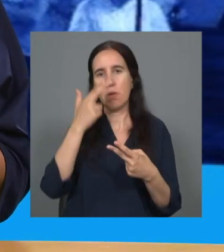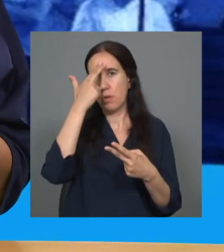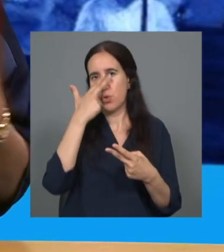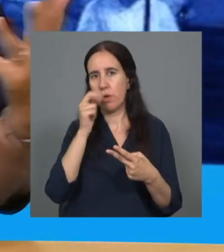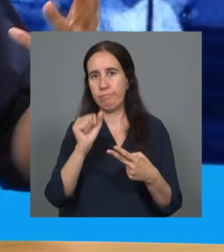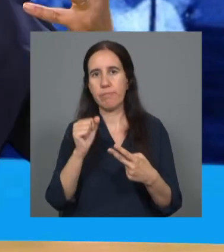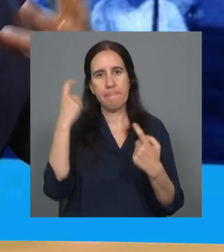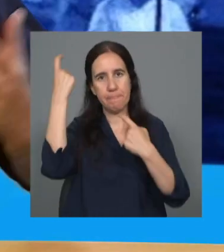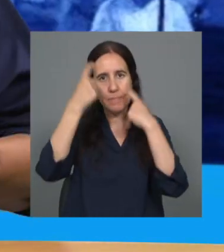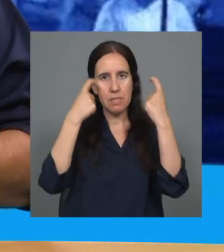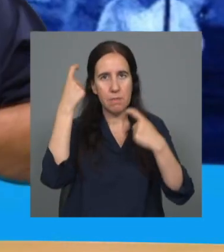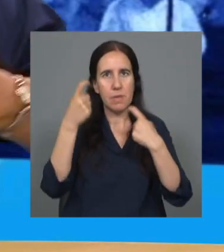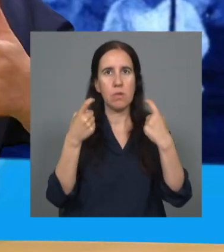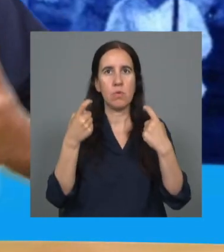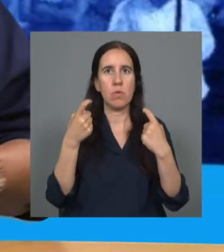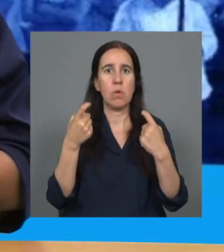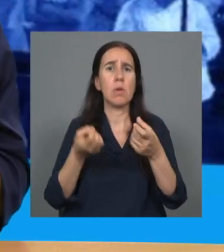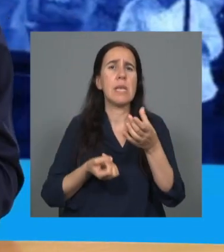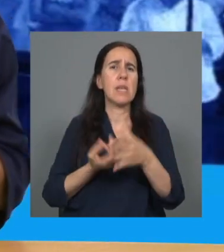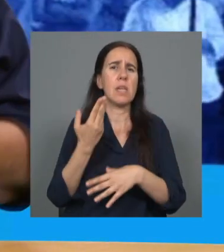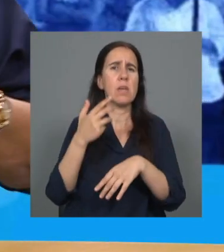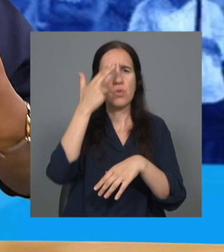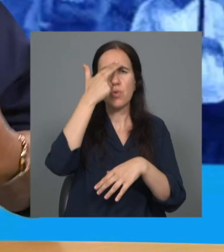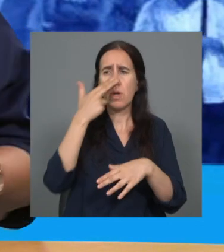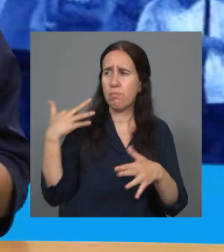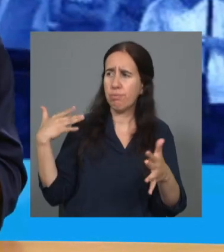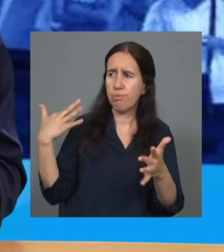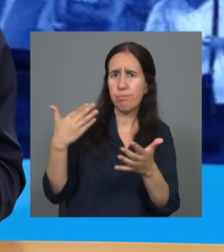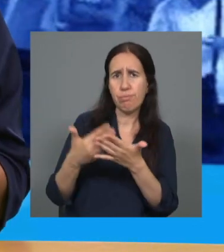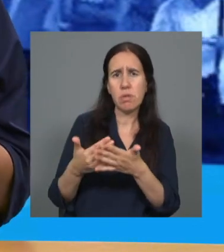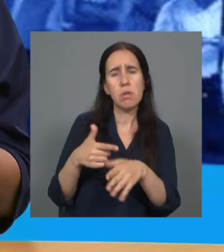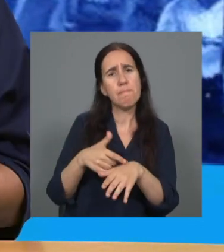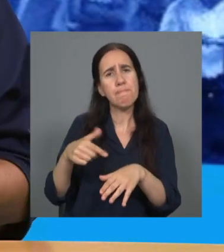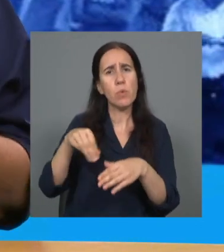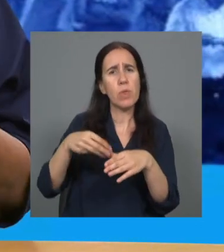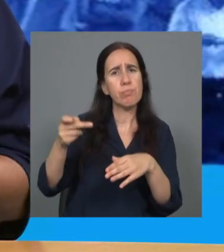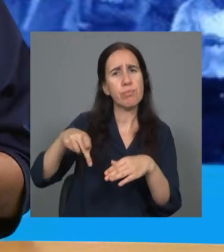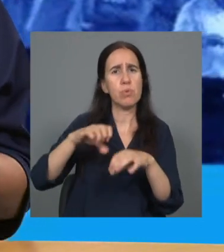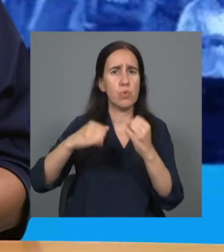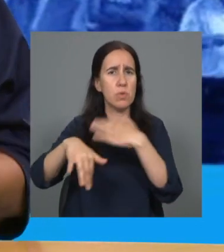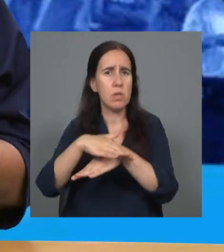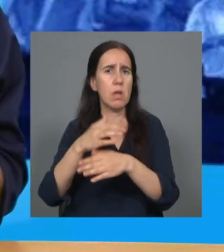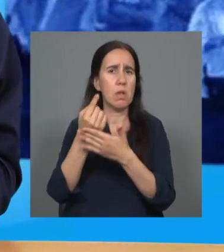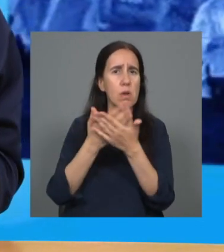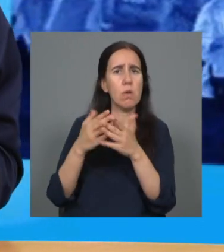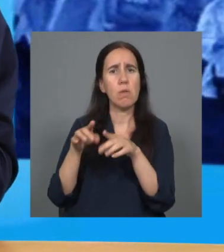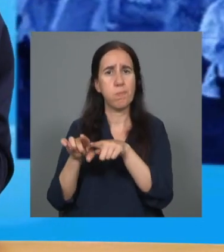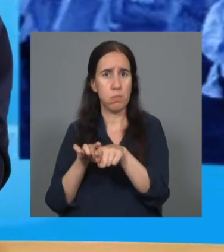próprio pensamento que se criou ao longo da história num determinado contexto social, económico,